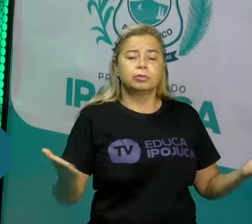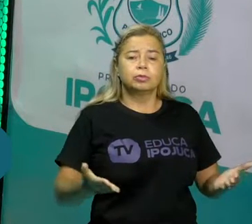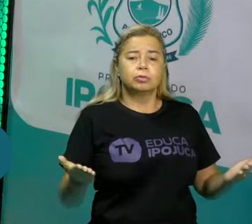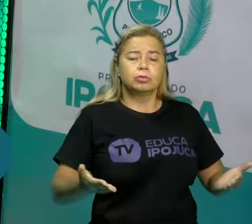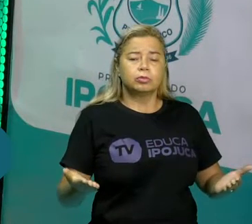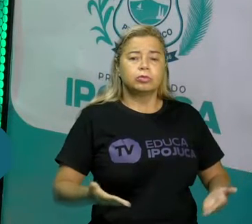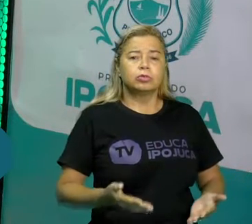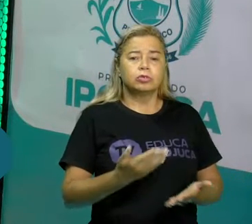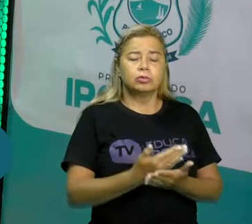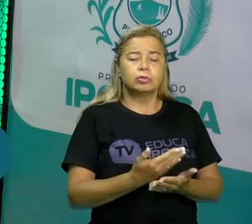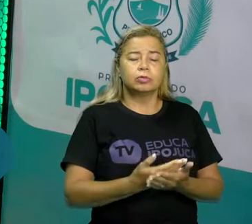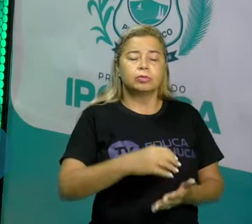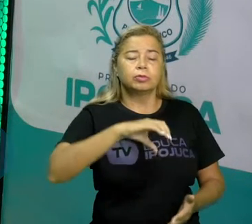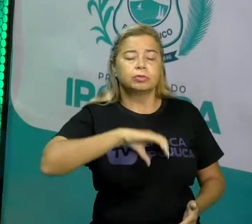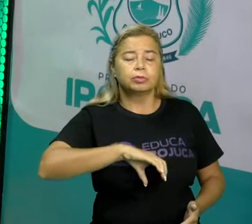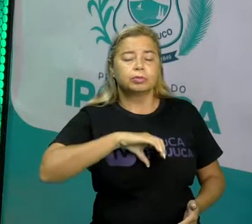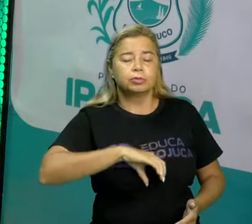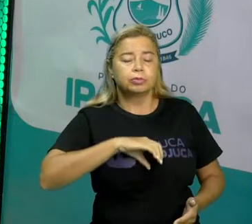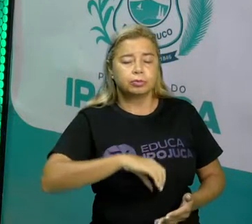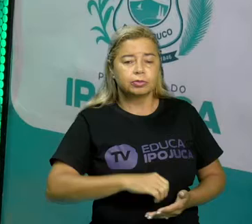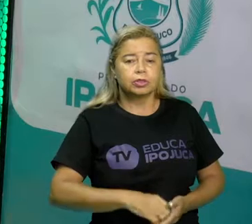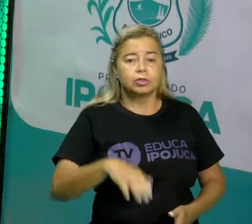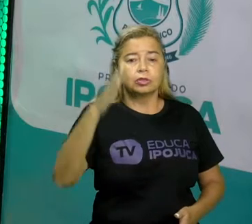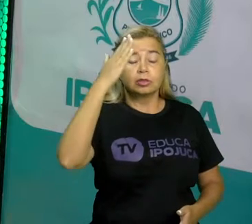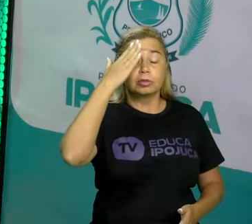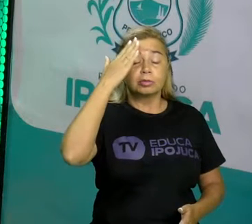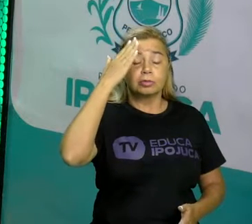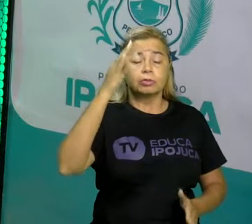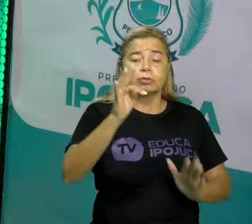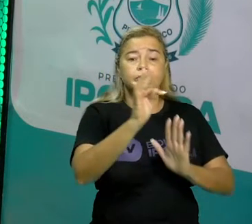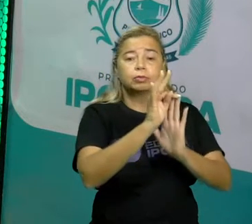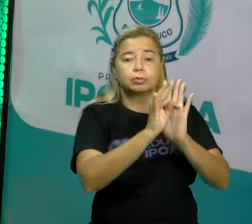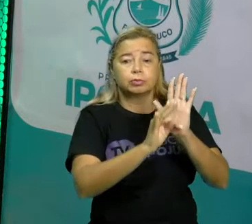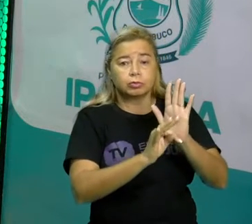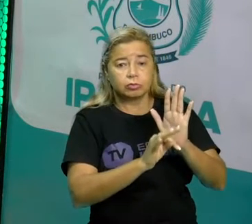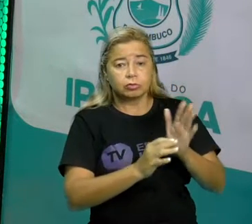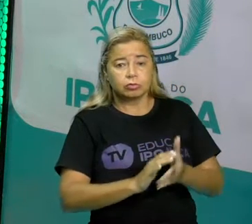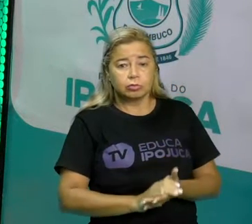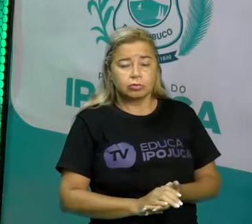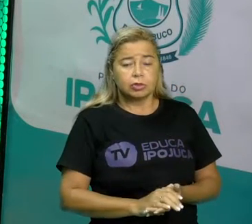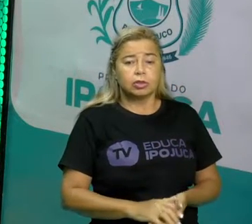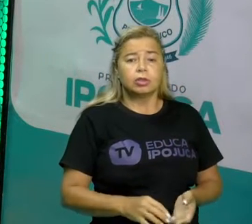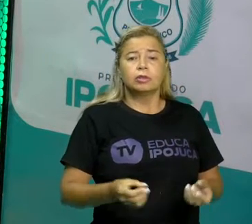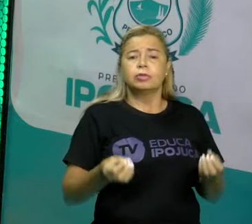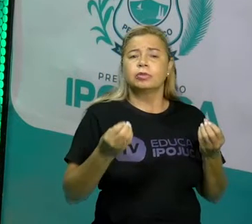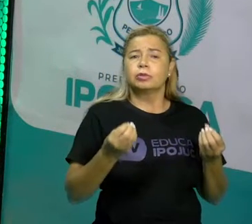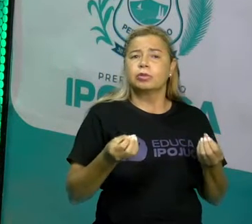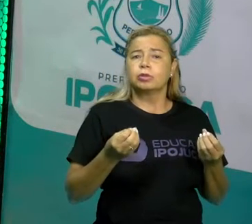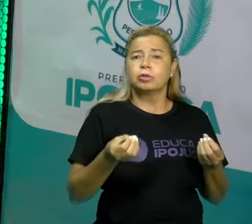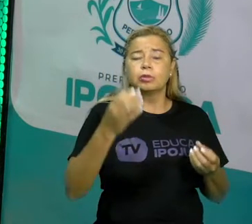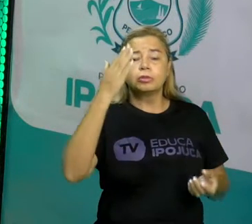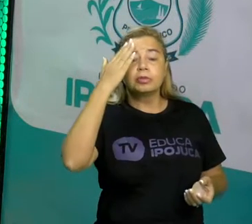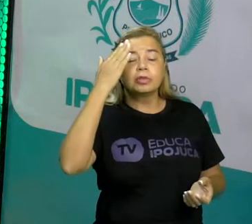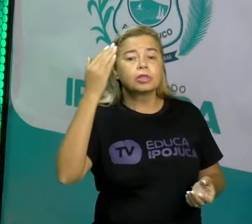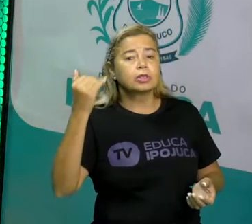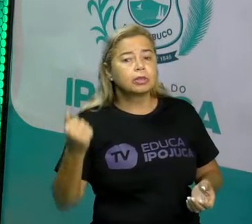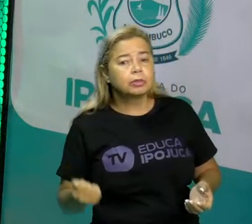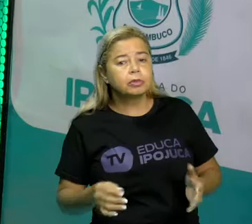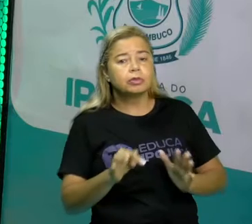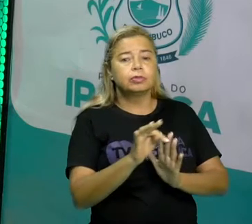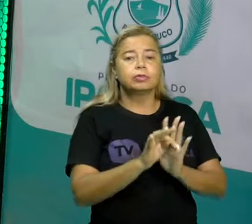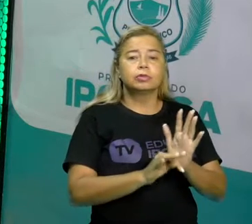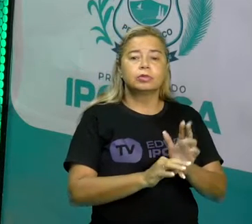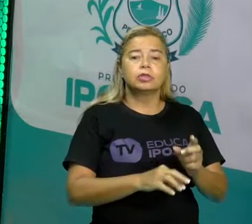sobre compreensão textual. Vamos entender quando o texto ele tem aquela rima, aquela poesia